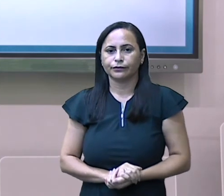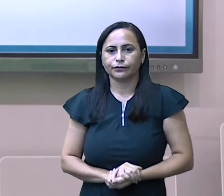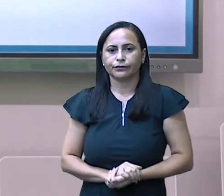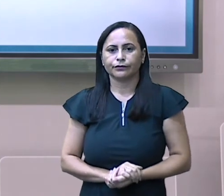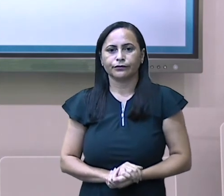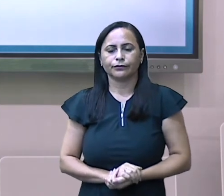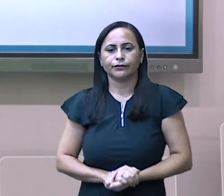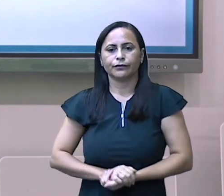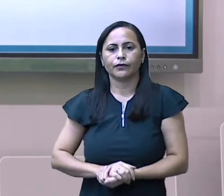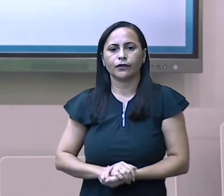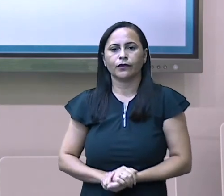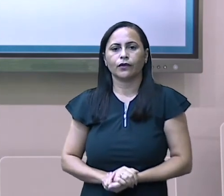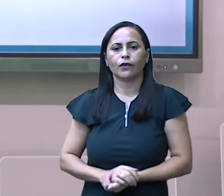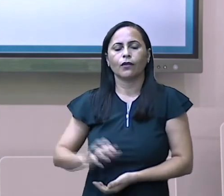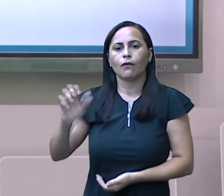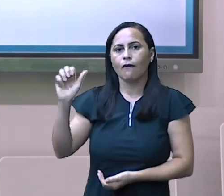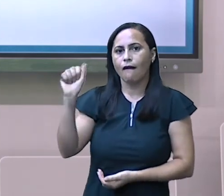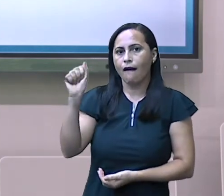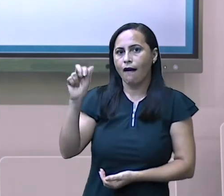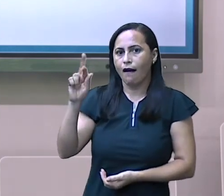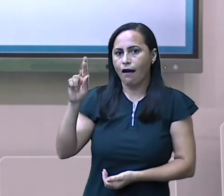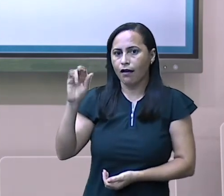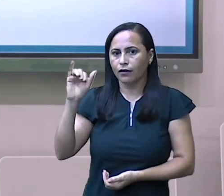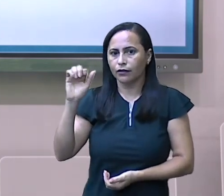argila. O solo